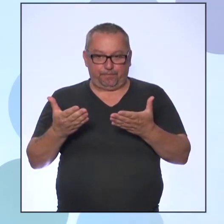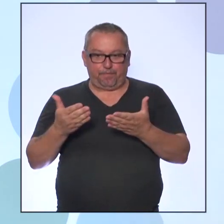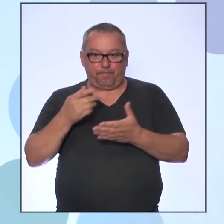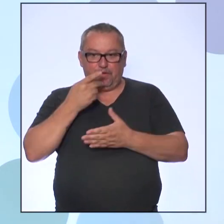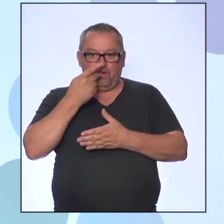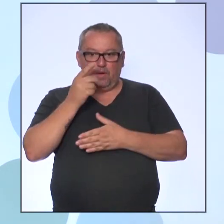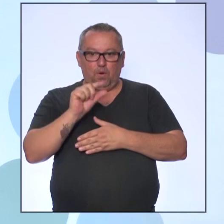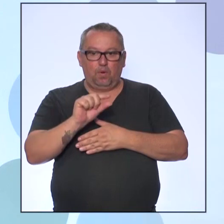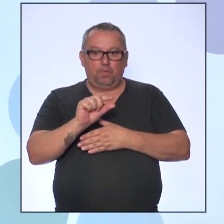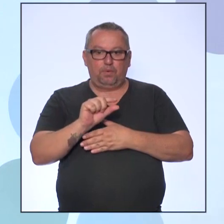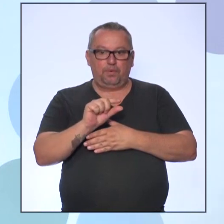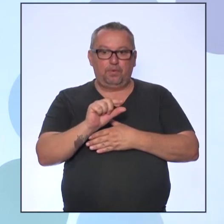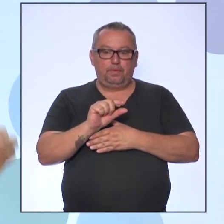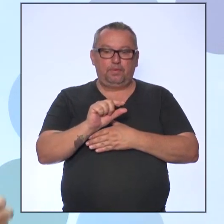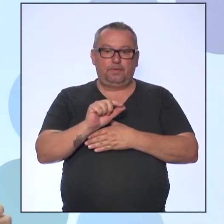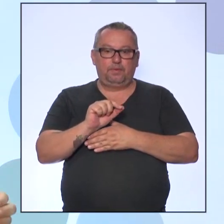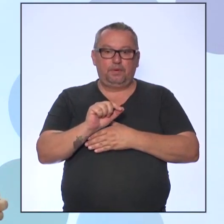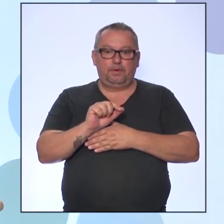um pouco